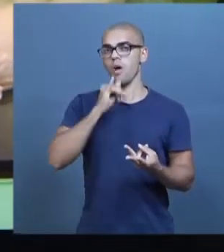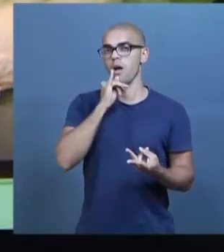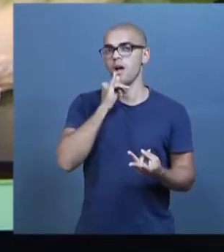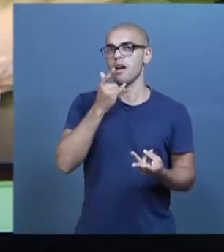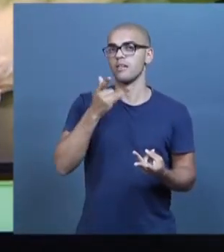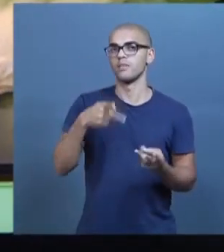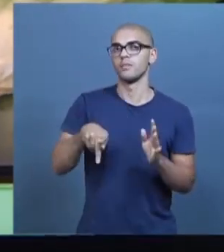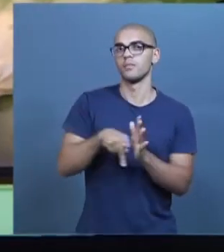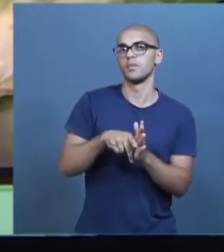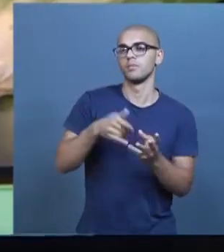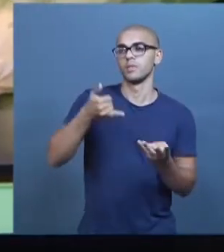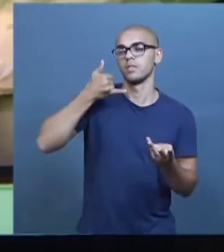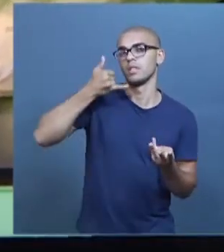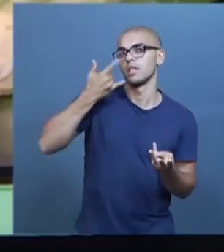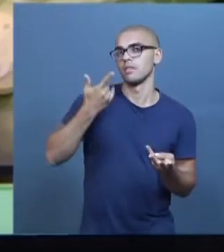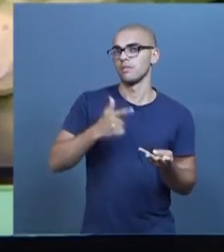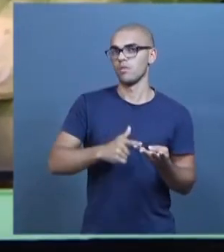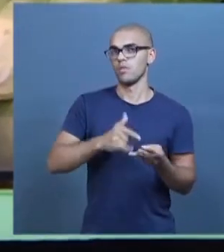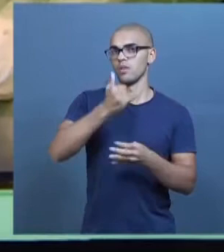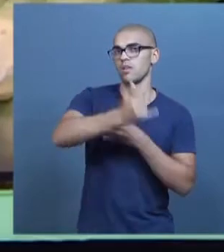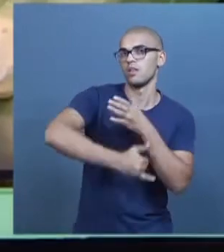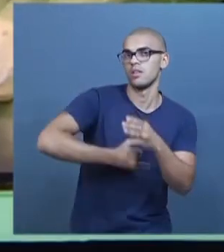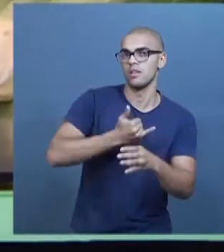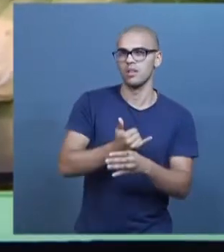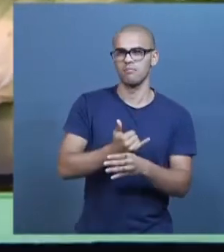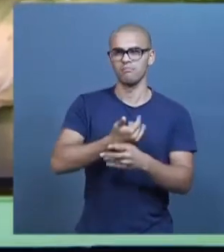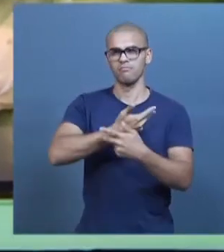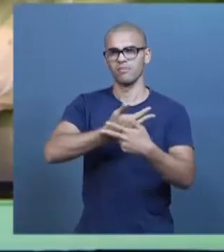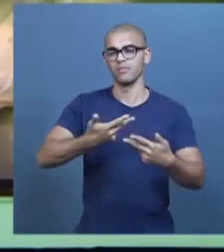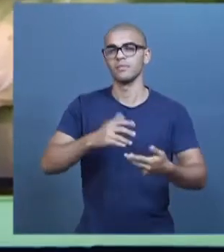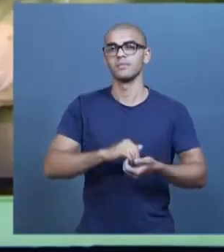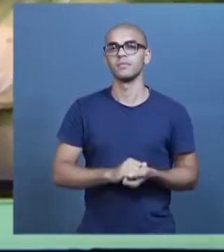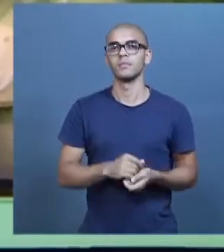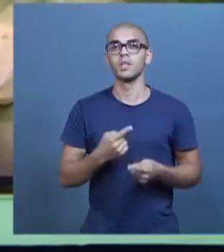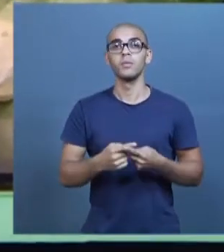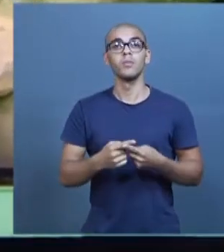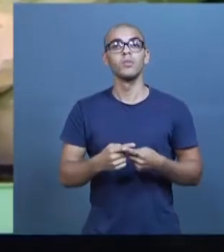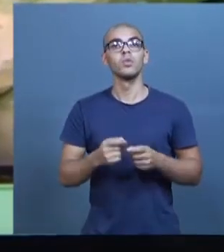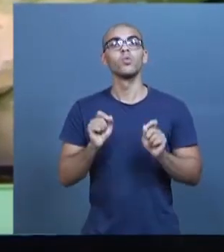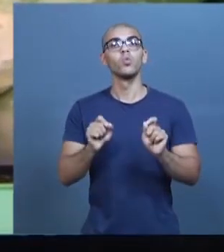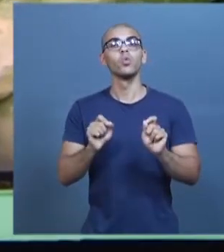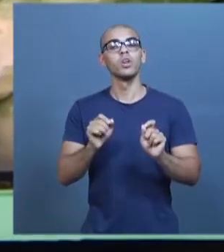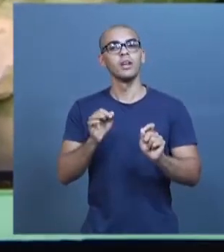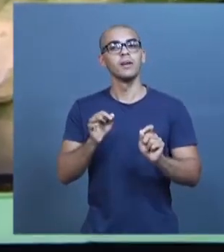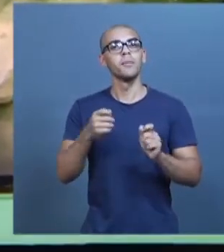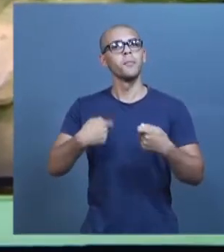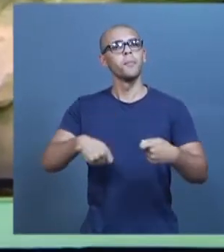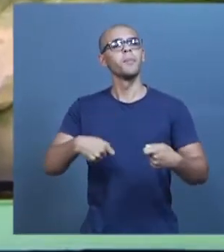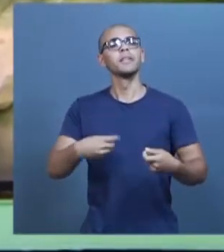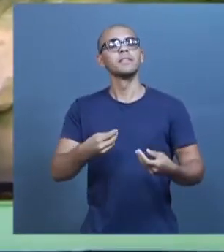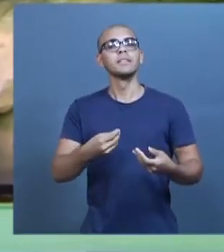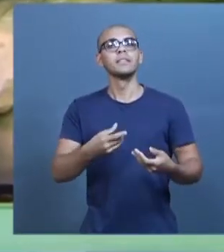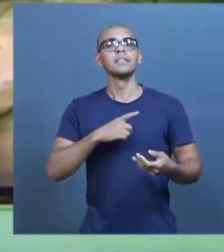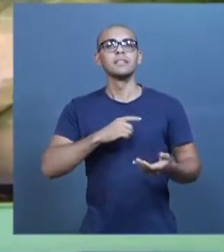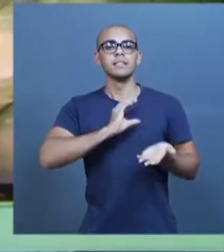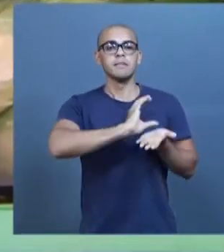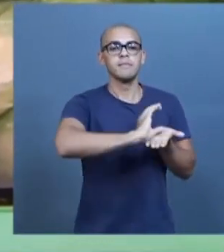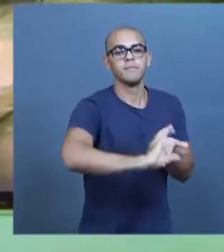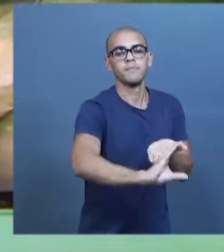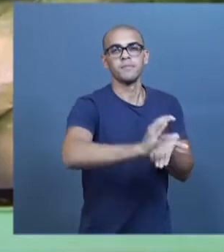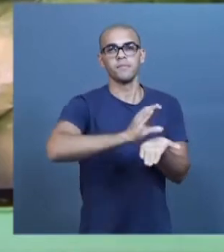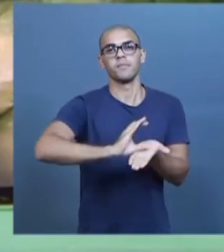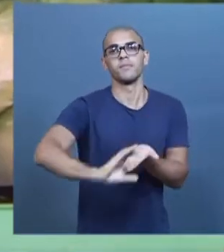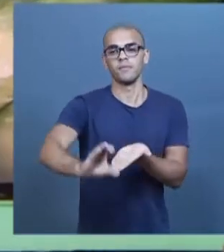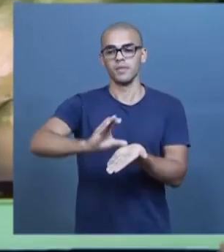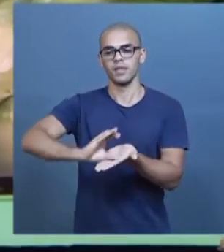das próprias operadoras, né, de telefonia, porque isso tem que ser revertido para nós. Mas como é? Acaba que a